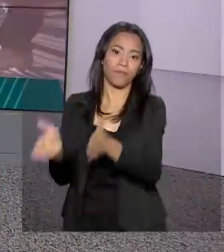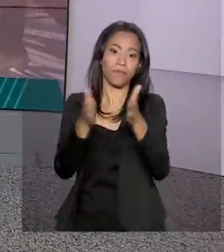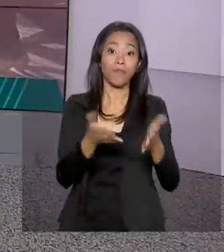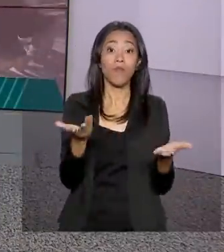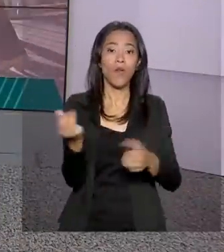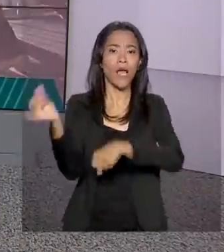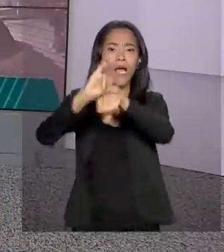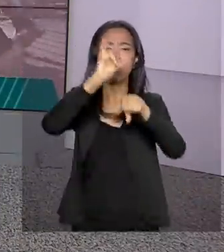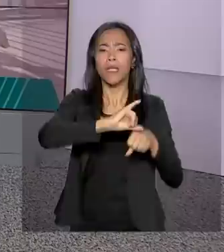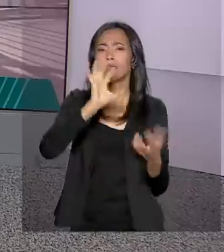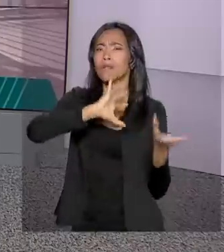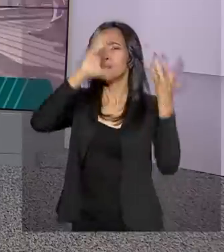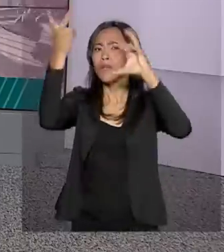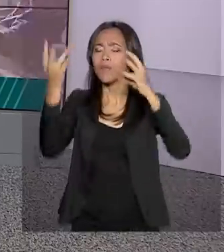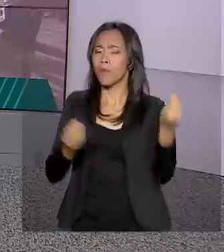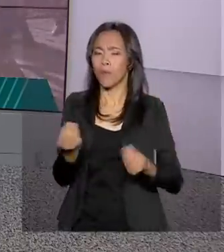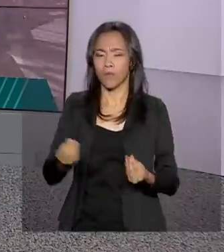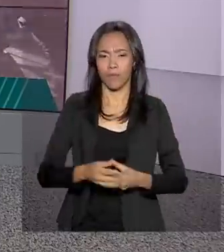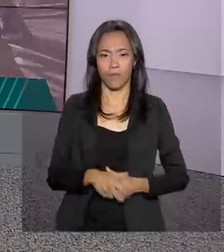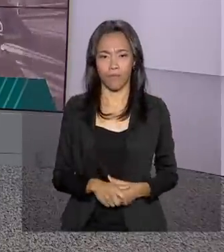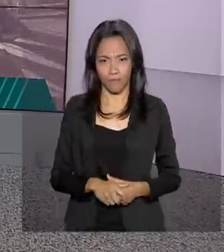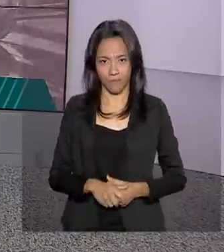a hora de saber como fica o tempo em algumas capitais.